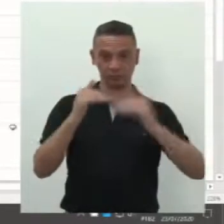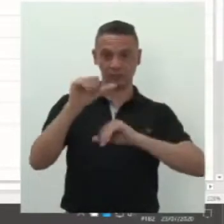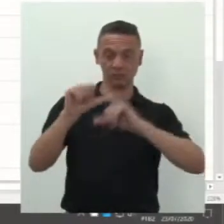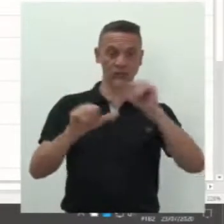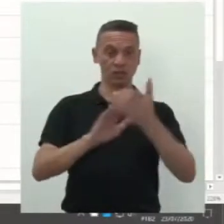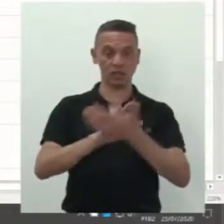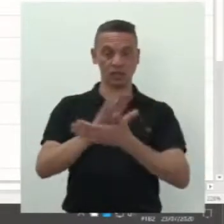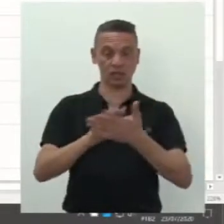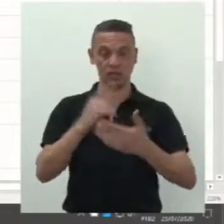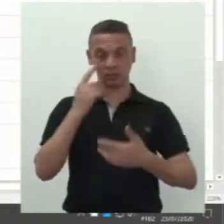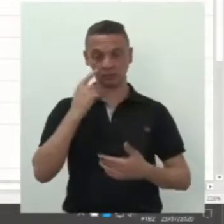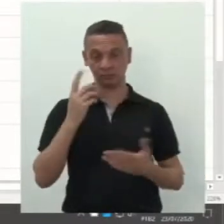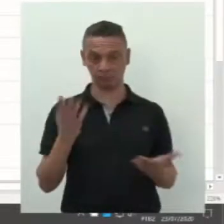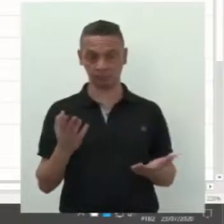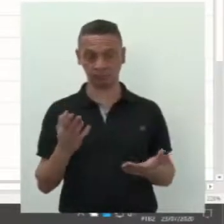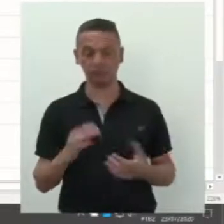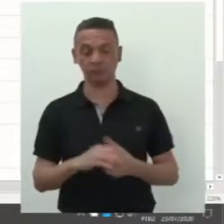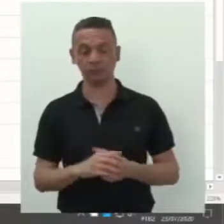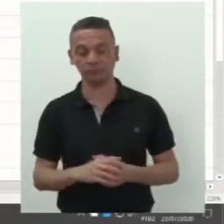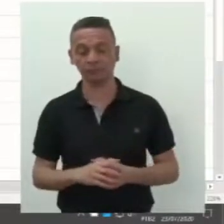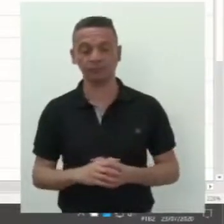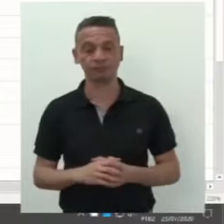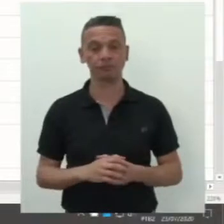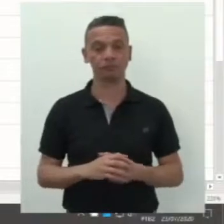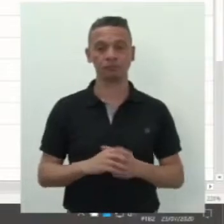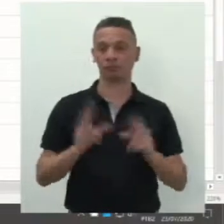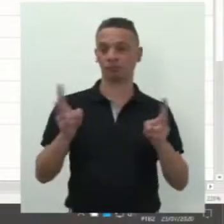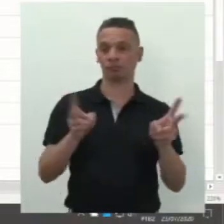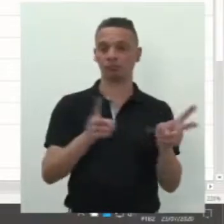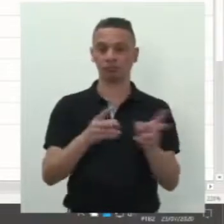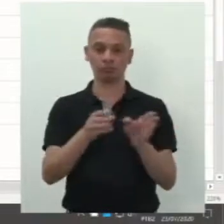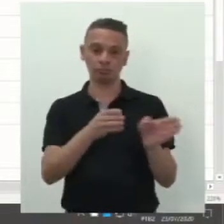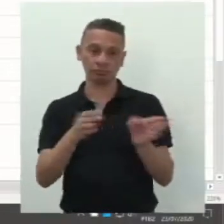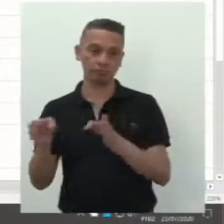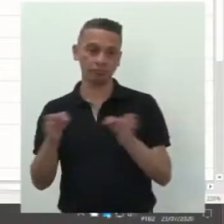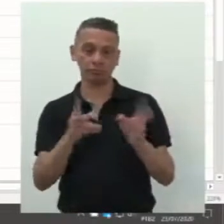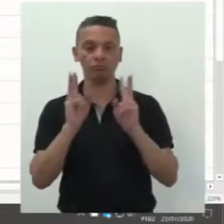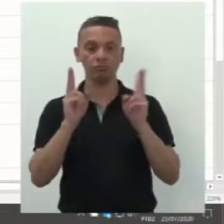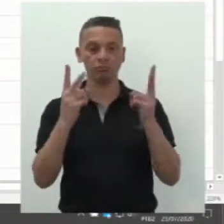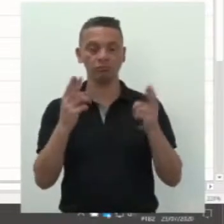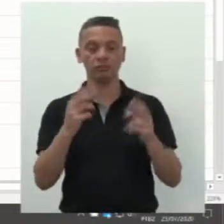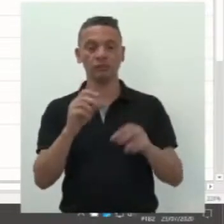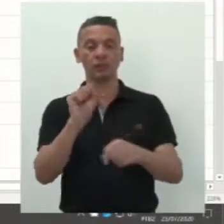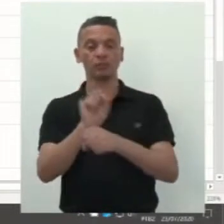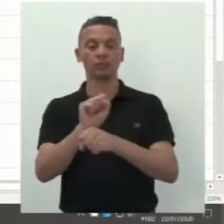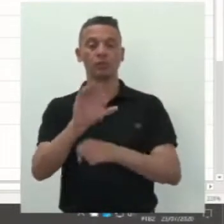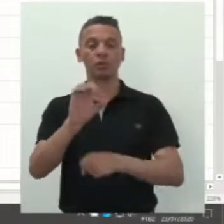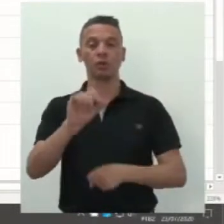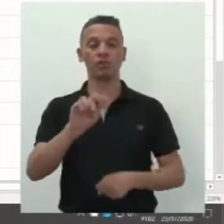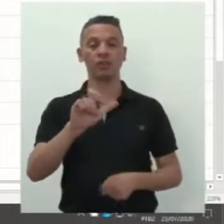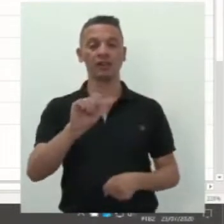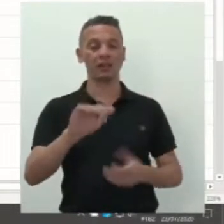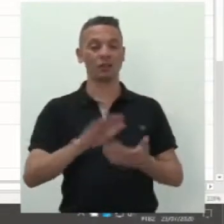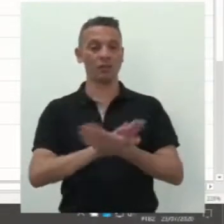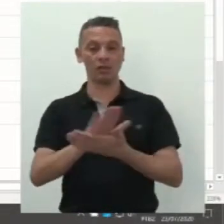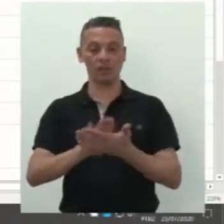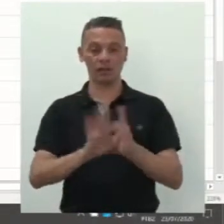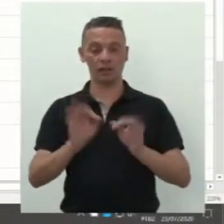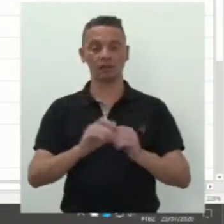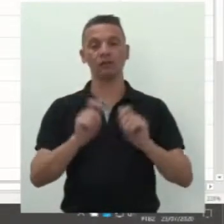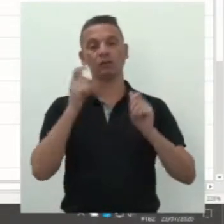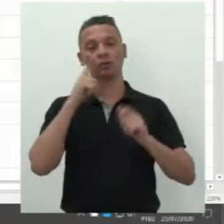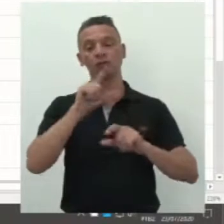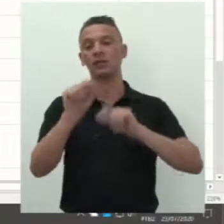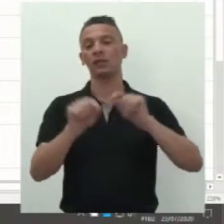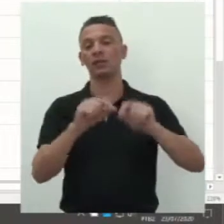consigo visualizar, a primeira coluna também não. Então não tem nada congelado. Eu consigo fazer um